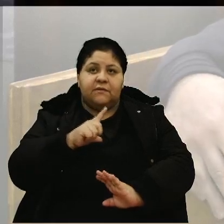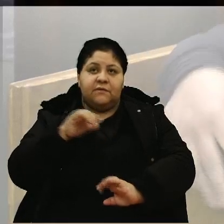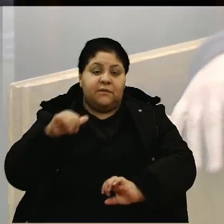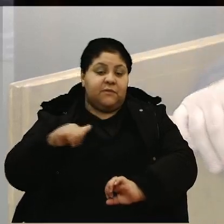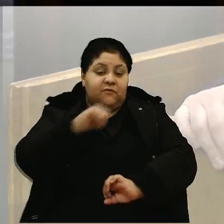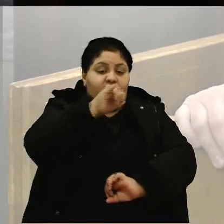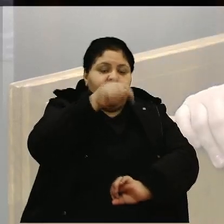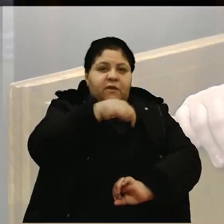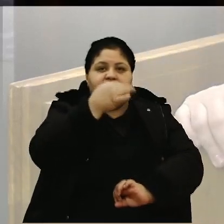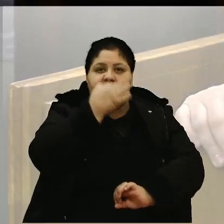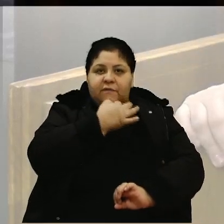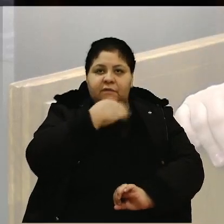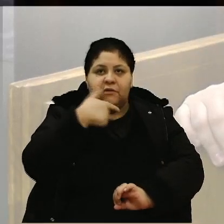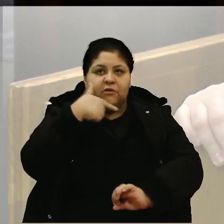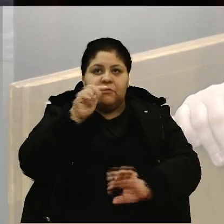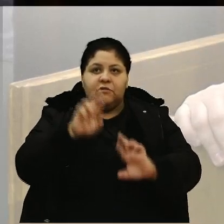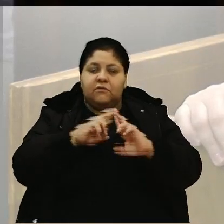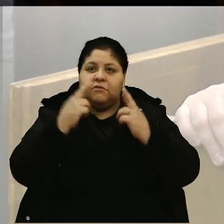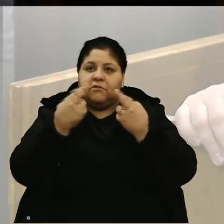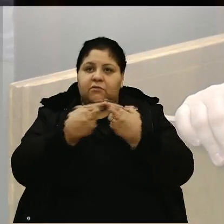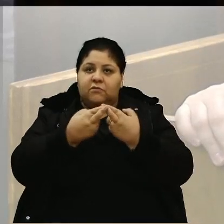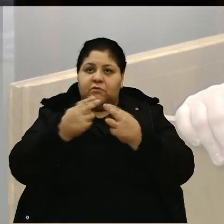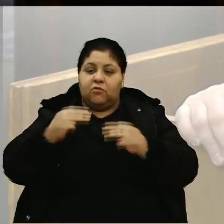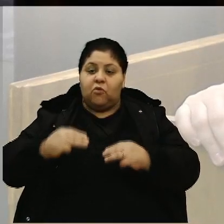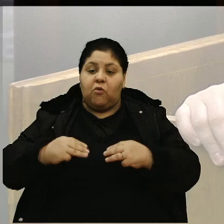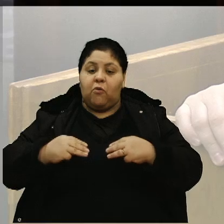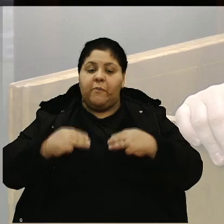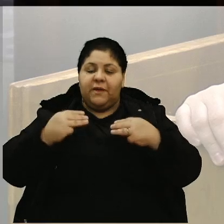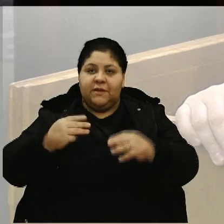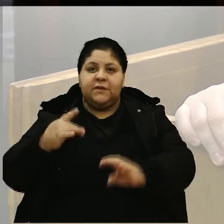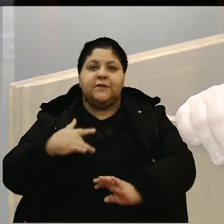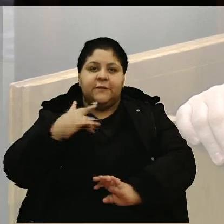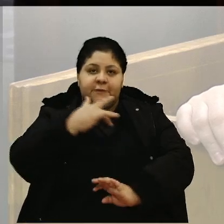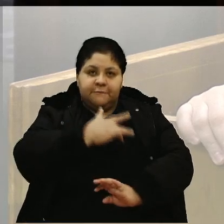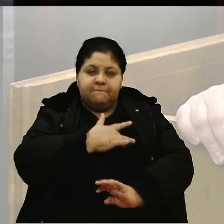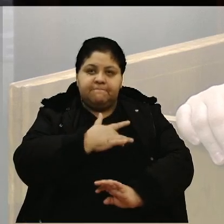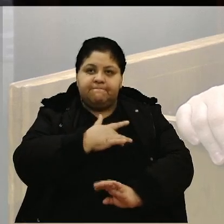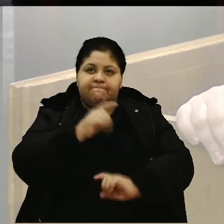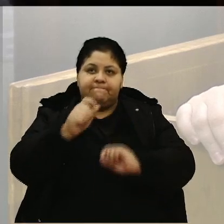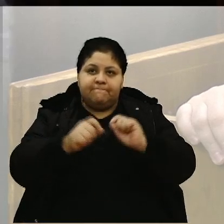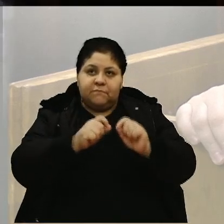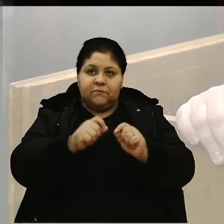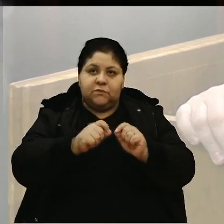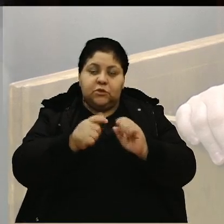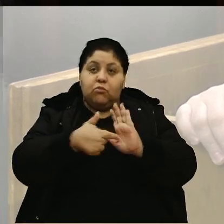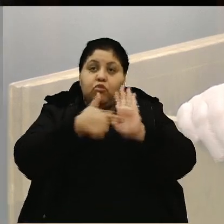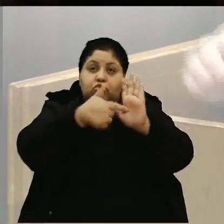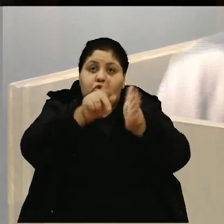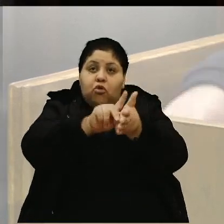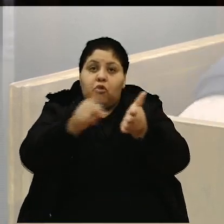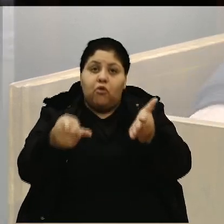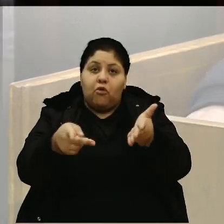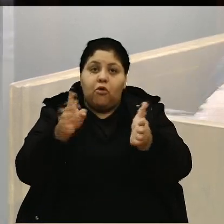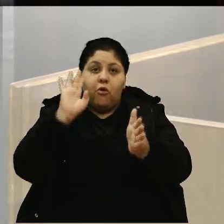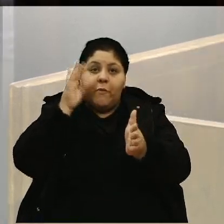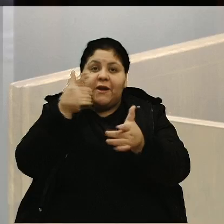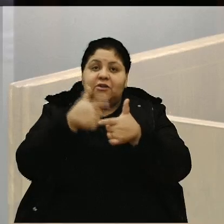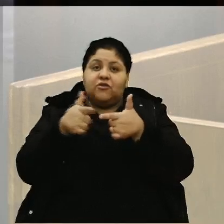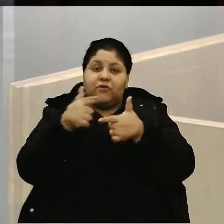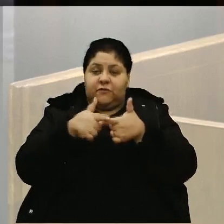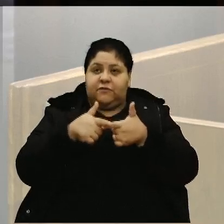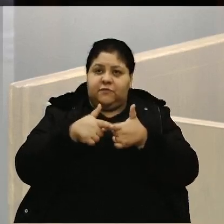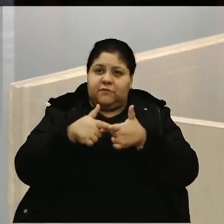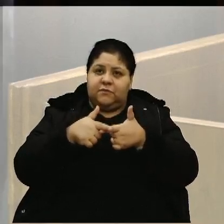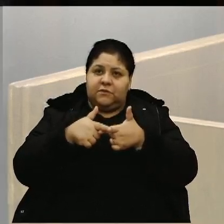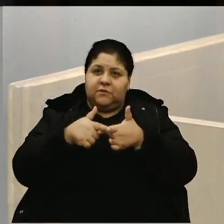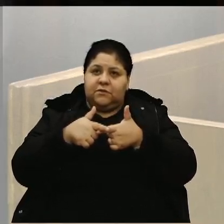Caxias do Sul. Conseguiram uma reunião com o Ministério da Saúde. Ontem, como foi visualizado no Pioneiro. Para resolver um problema de